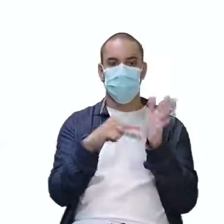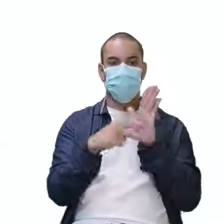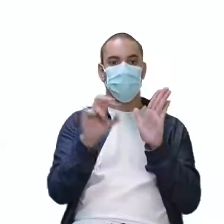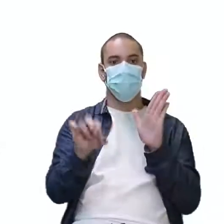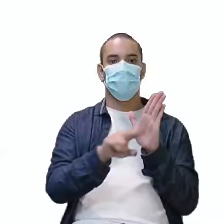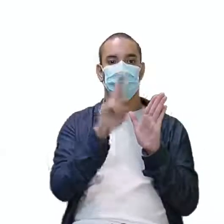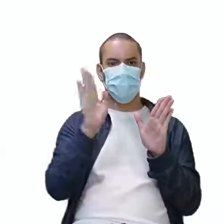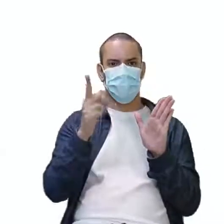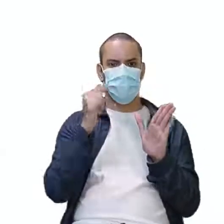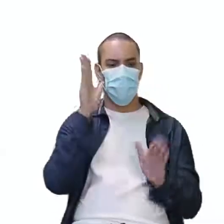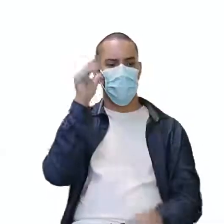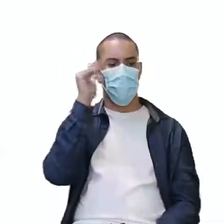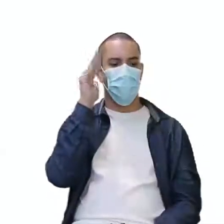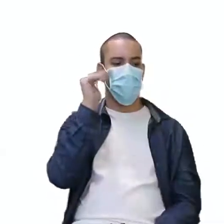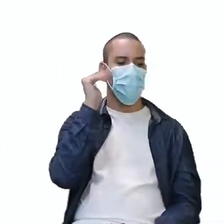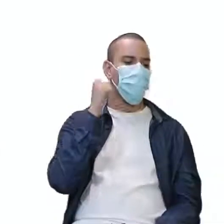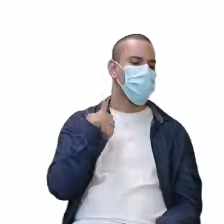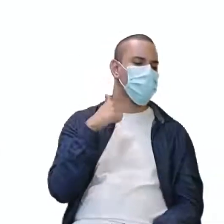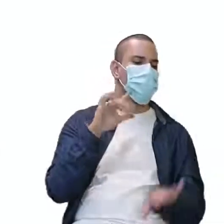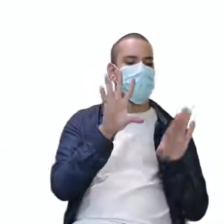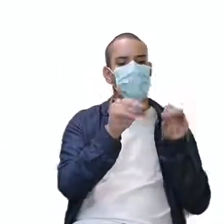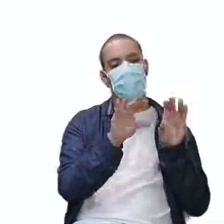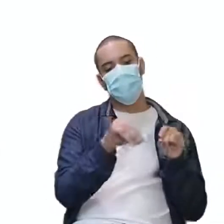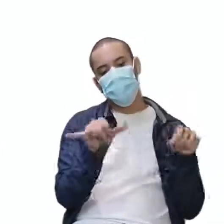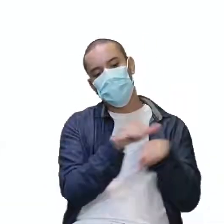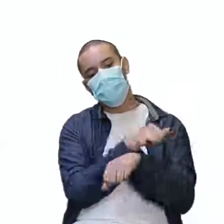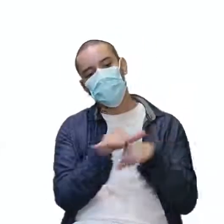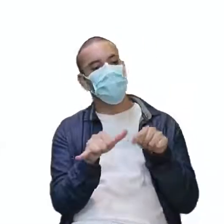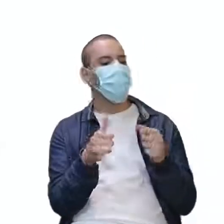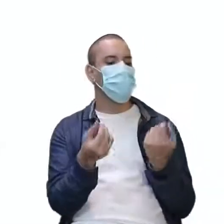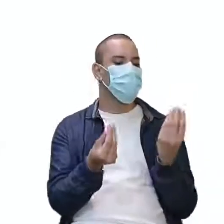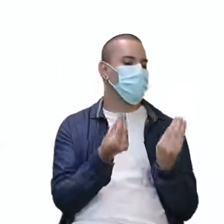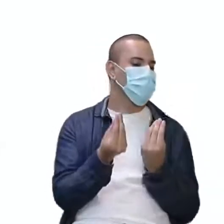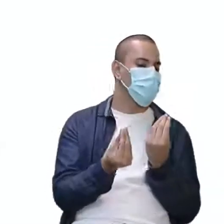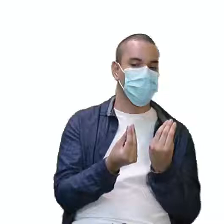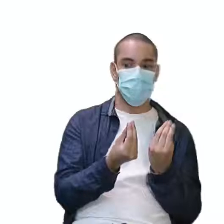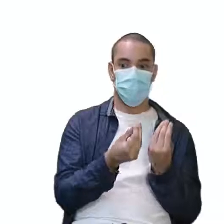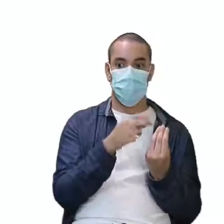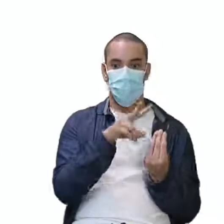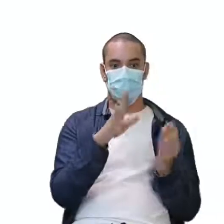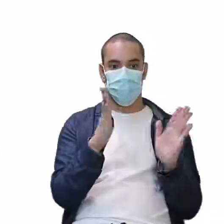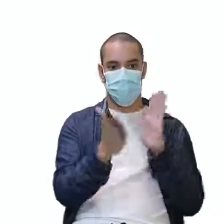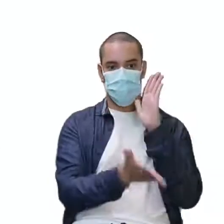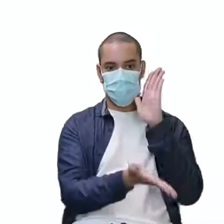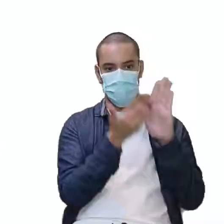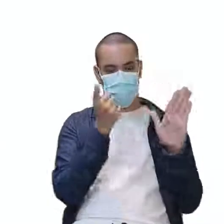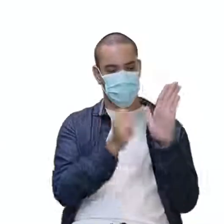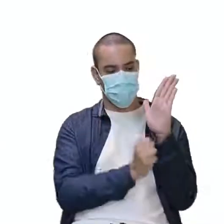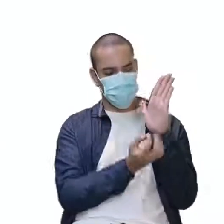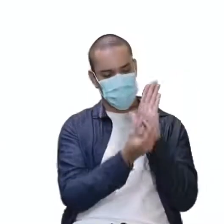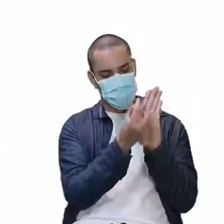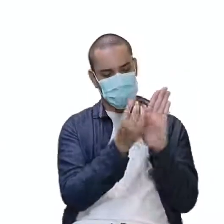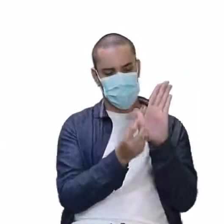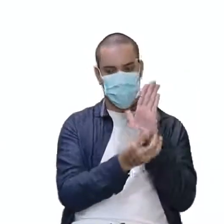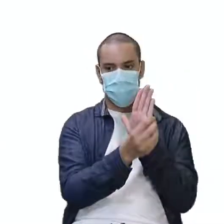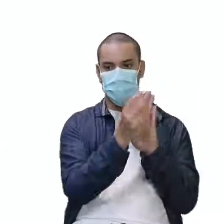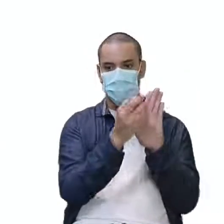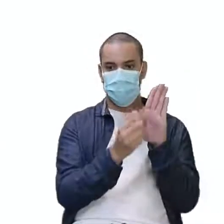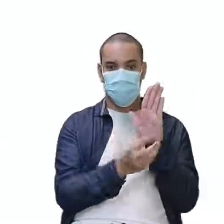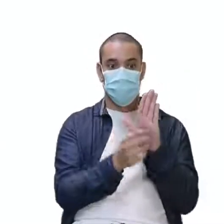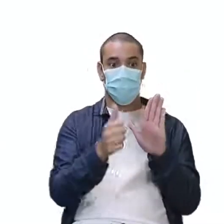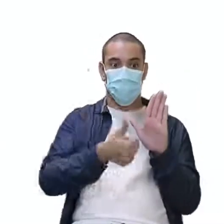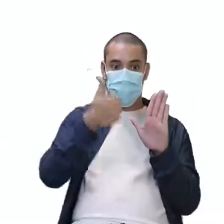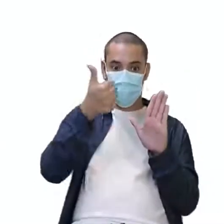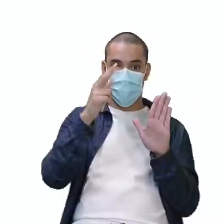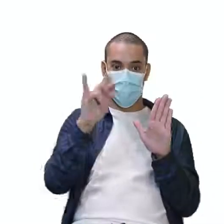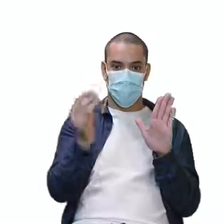Ou você foi muito curioso e foi lá mexer, né? Pentelhar. Aí você tira aquela parte, você vê aquela agitação toda. Primeiro que eles vão